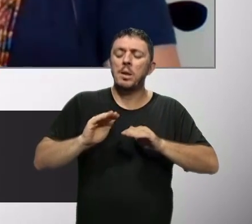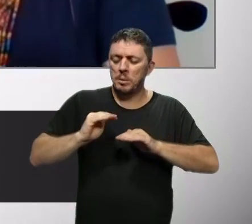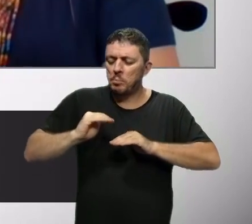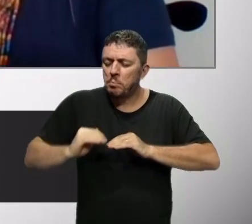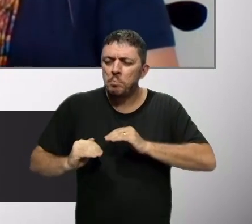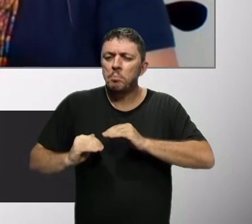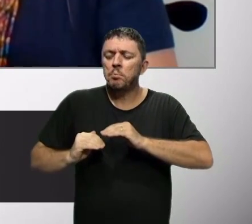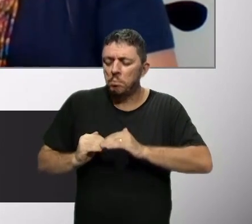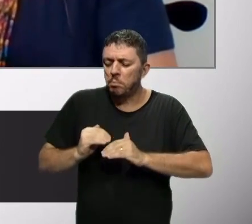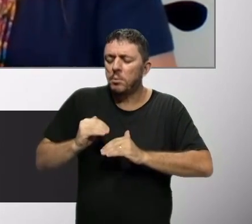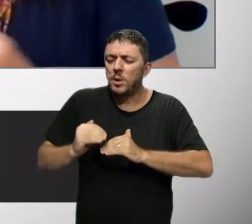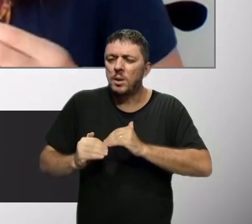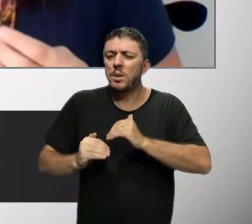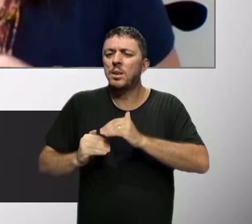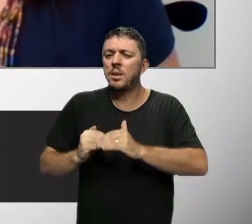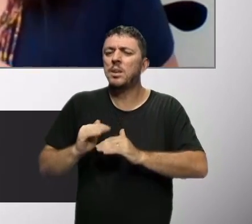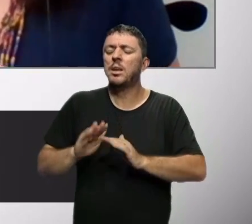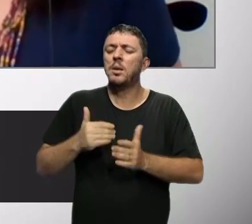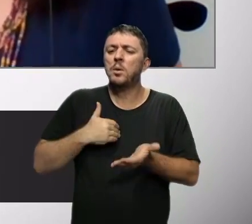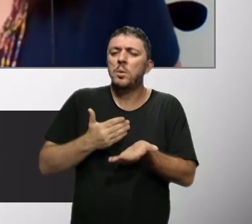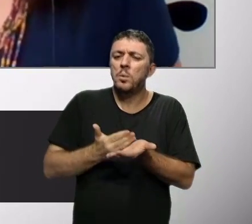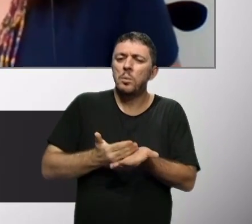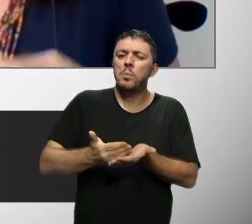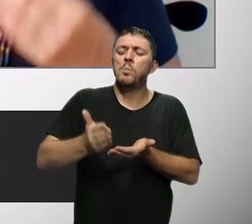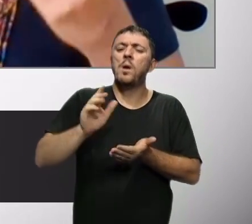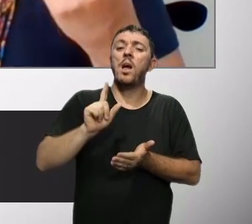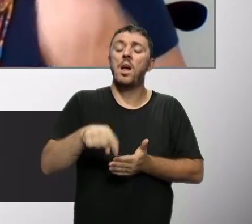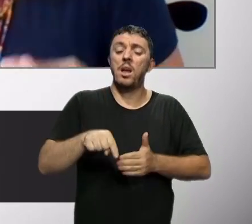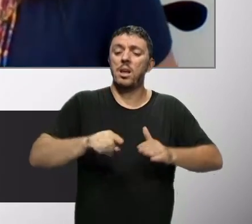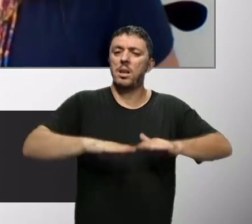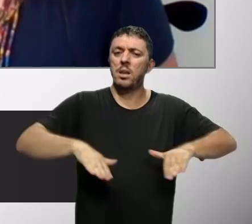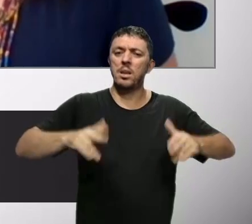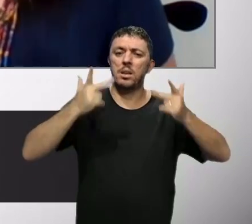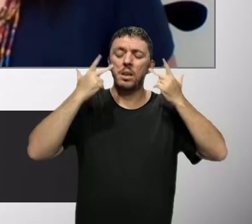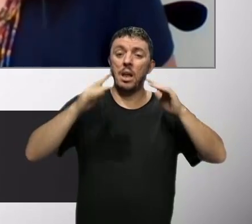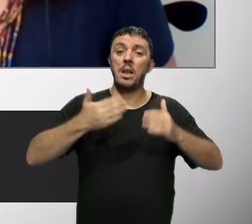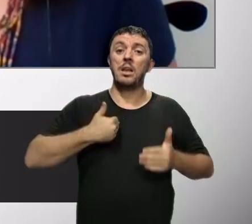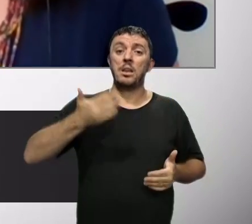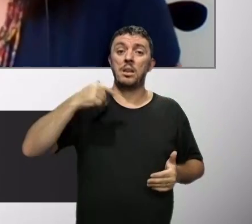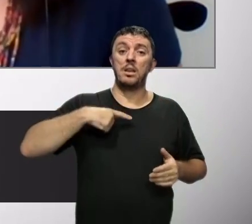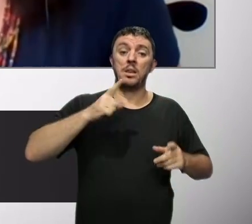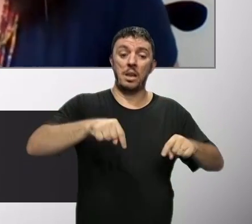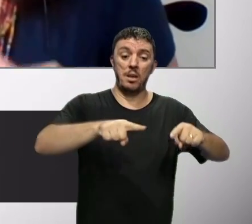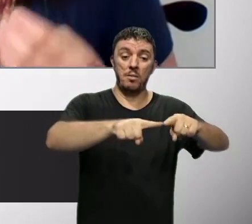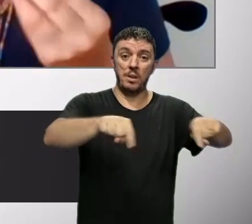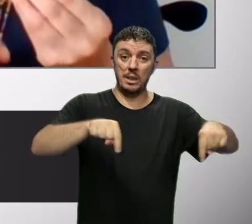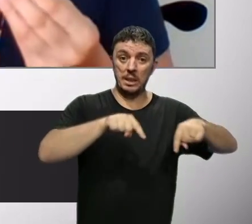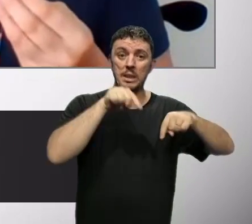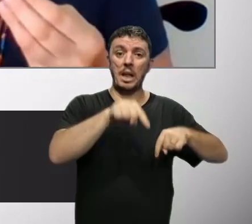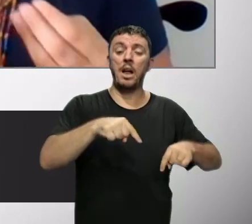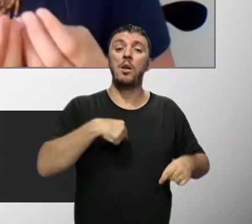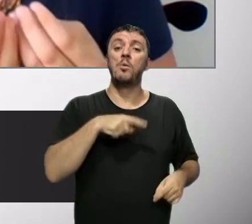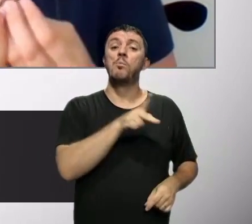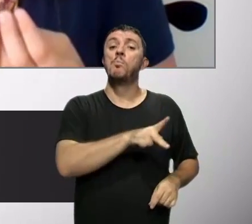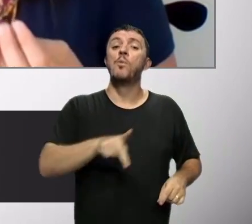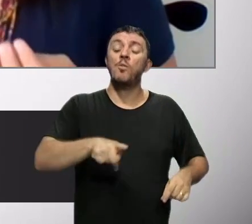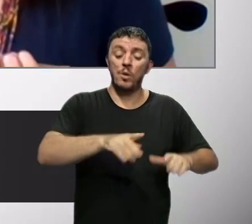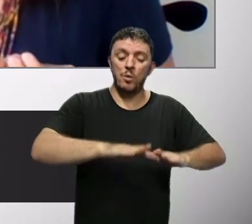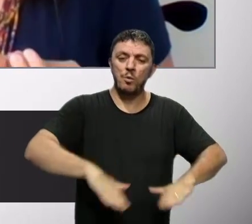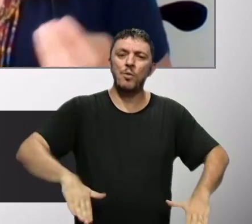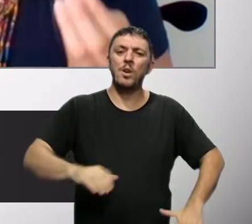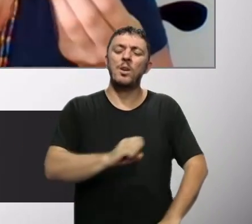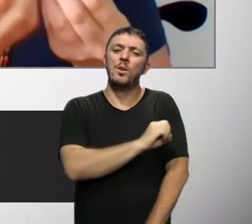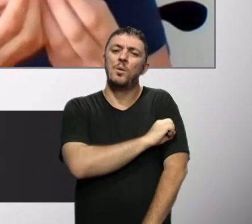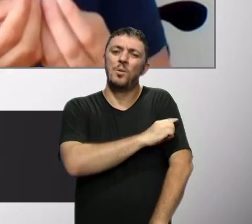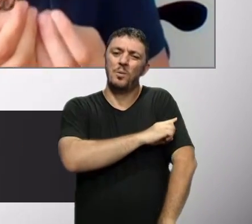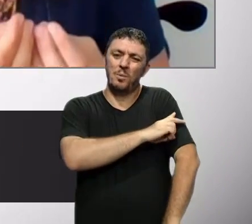começo do Ser Criança Natural, eu estava na sala de aula como professora de educação infantil, depois assumi também o cargo